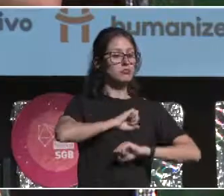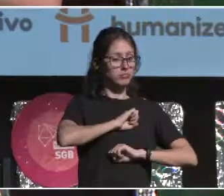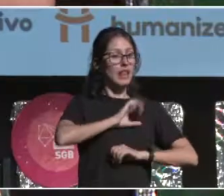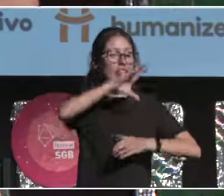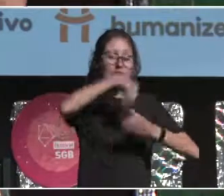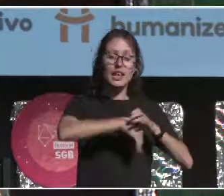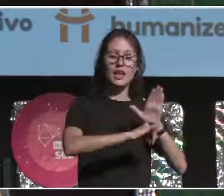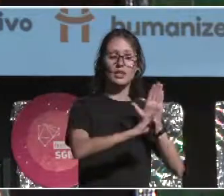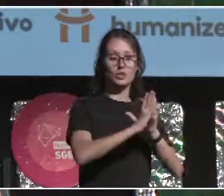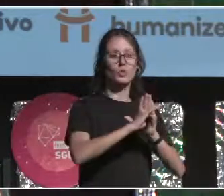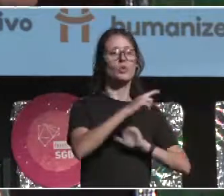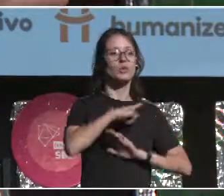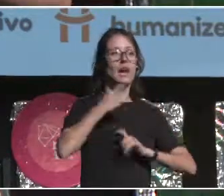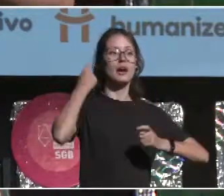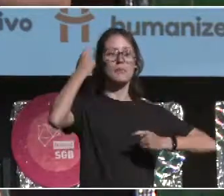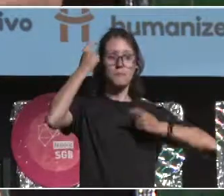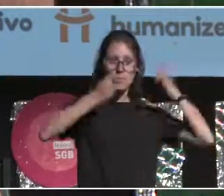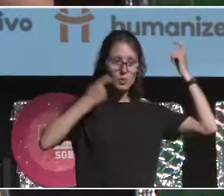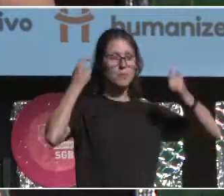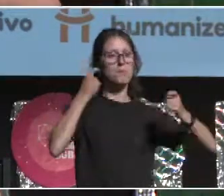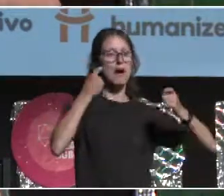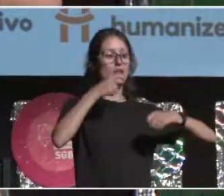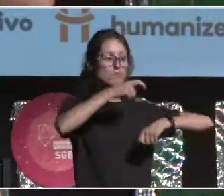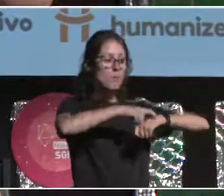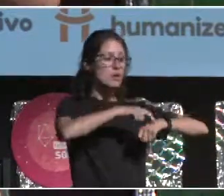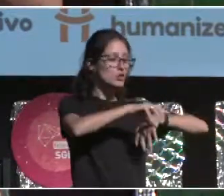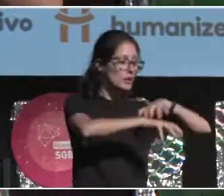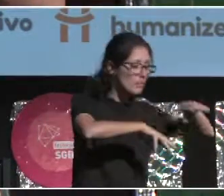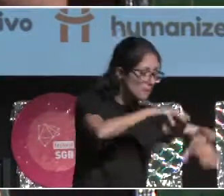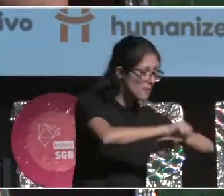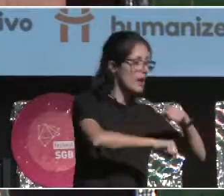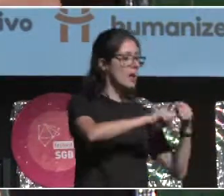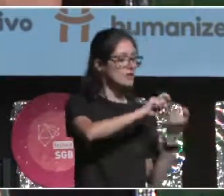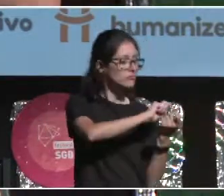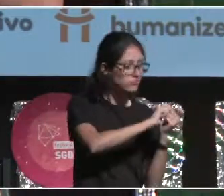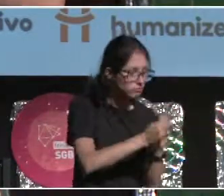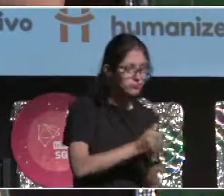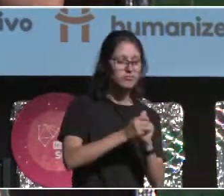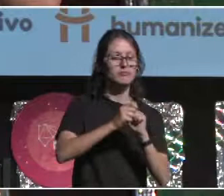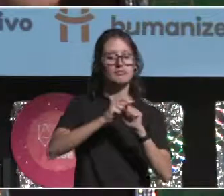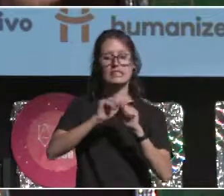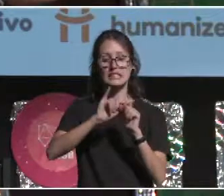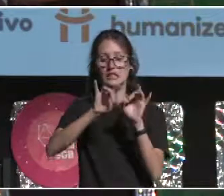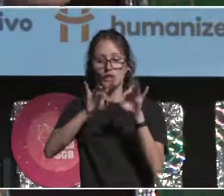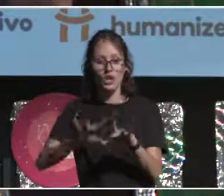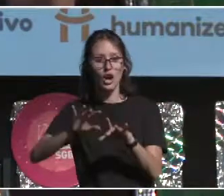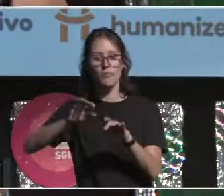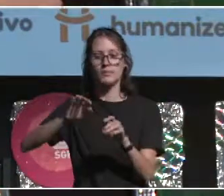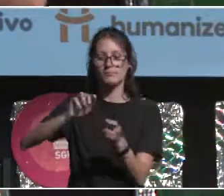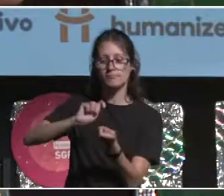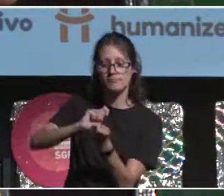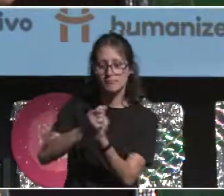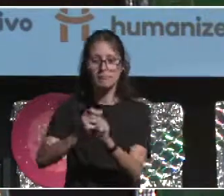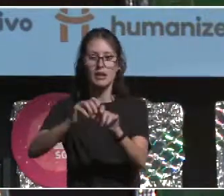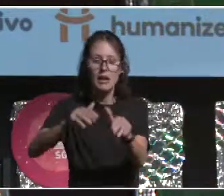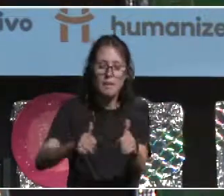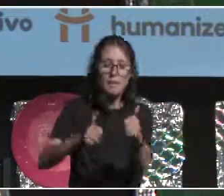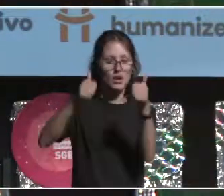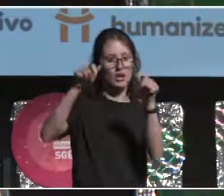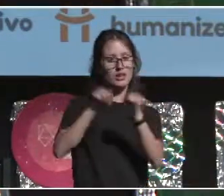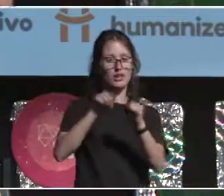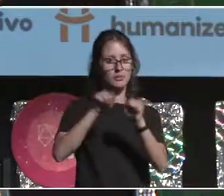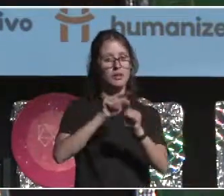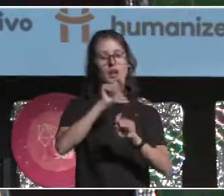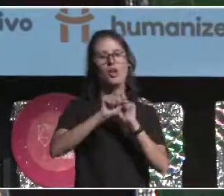de negócio o impacto positivo. Então, a Natura é uma grande inspiração, e agora, com a aquisição de Aesop, a aquisição de